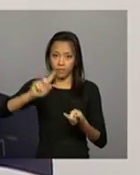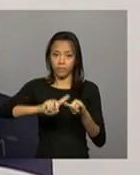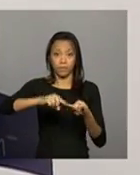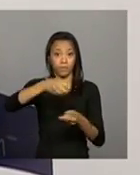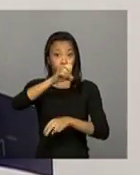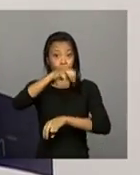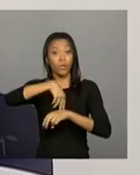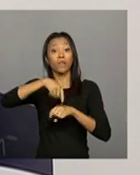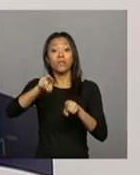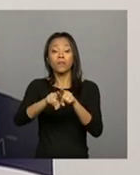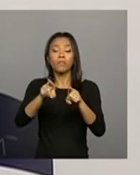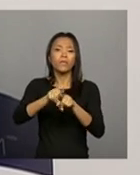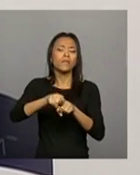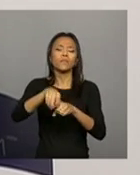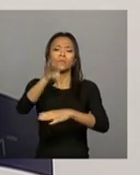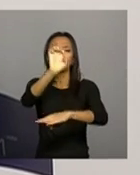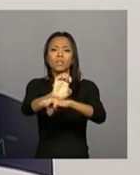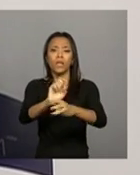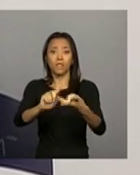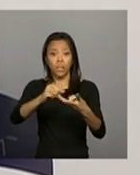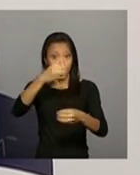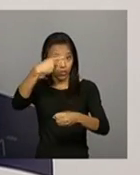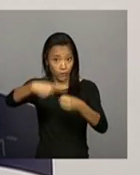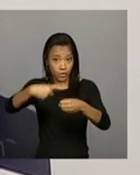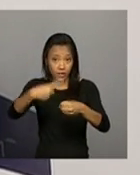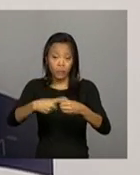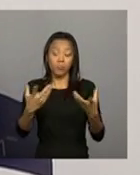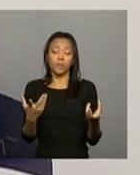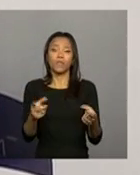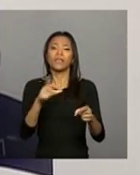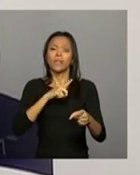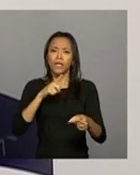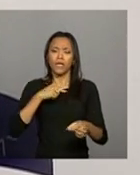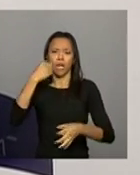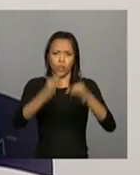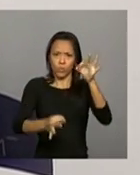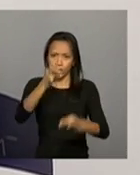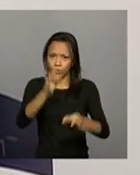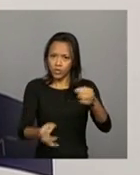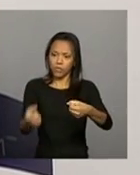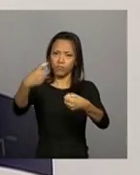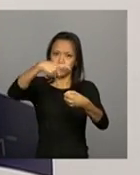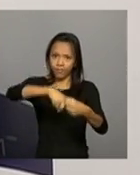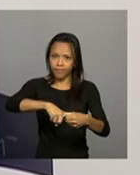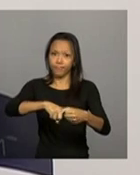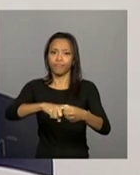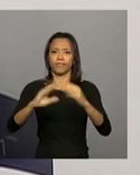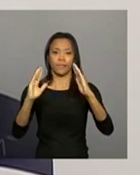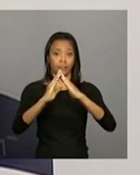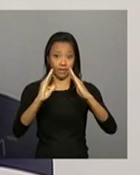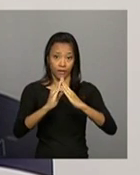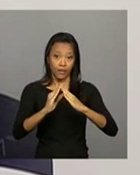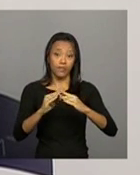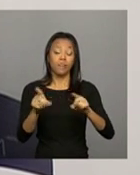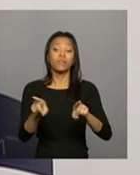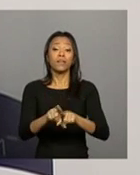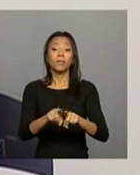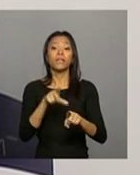Incorpora o Sistema Nacional de Justiça. Incorpora o Sistema Nacional de Segurança